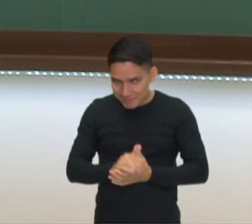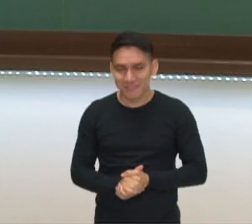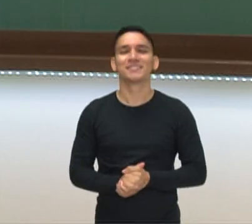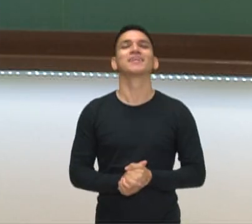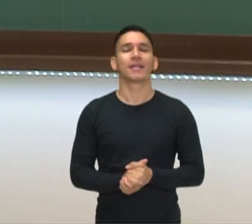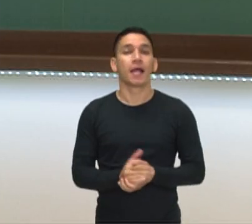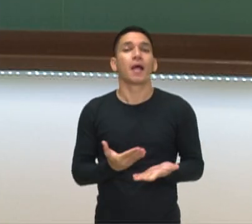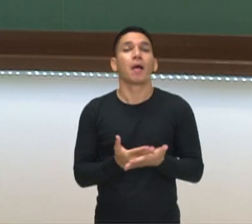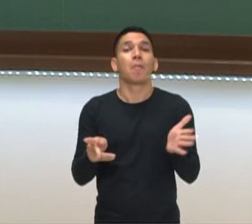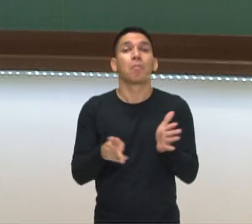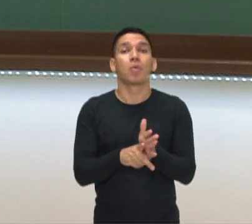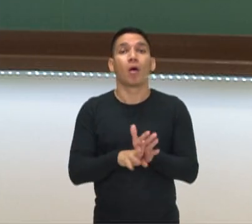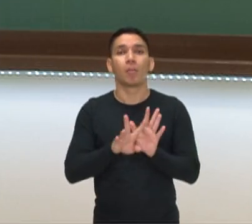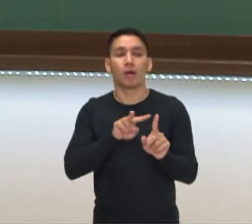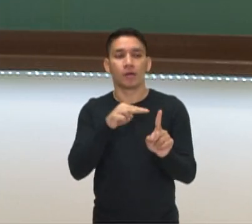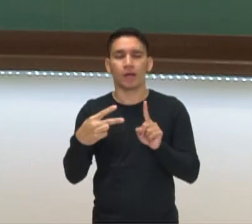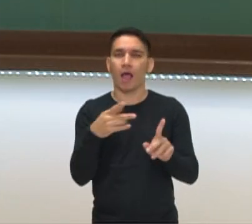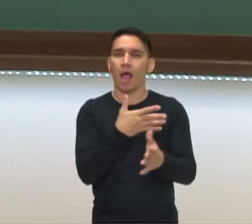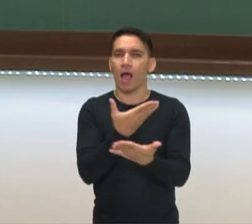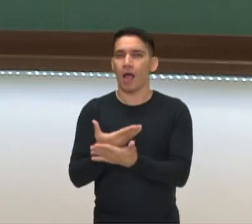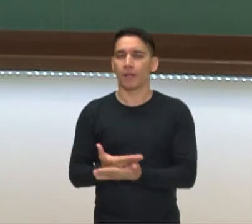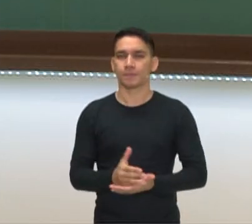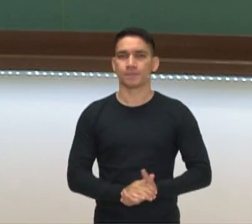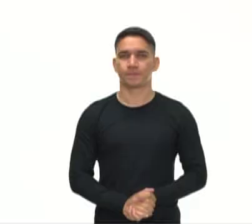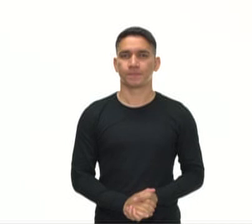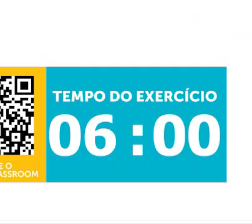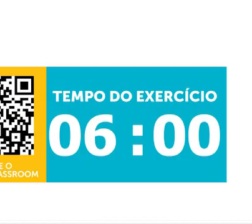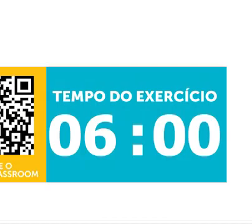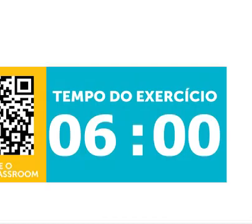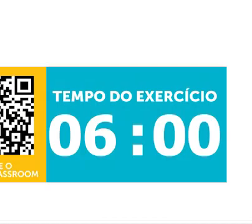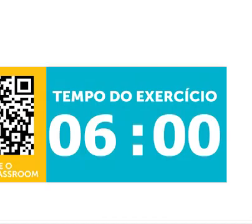lembraram a partir dessa aula? Pensem aí.